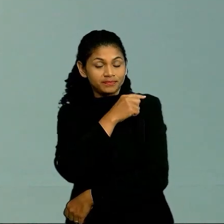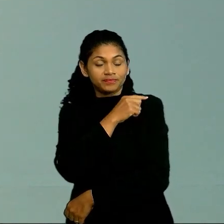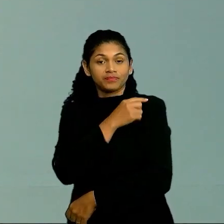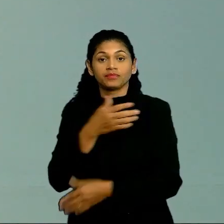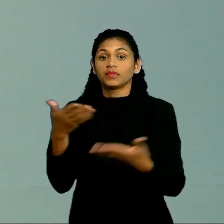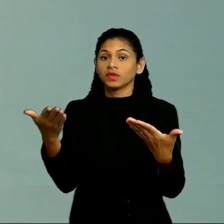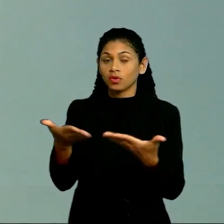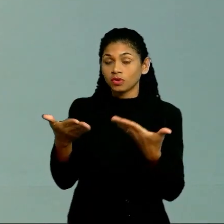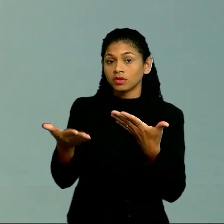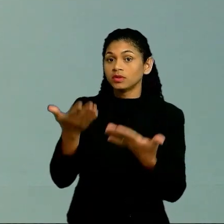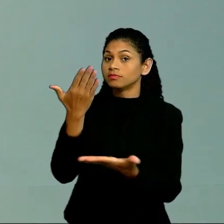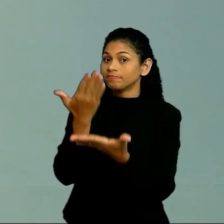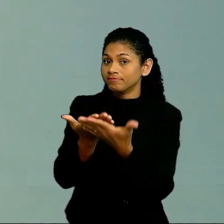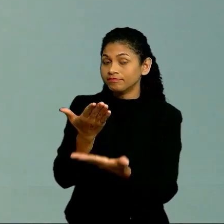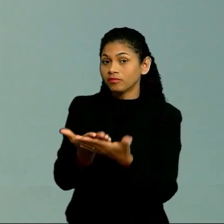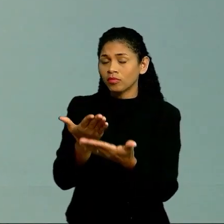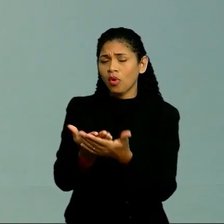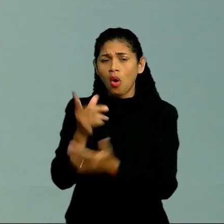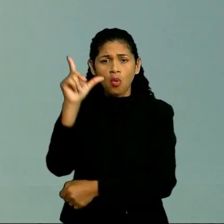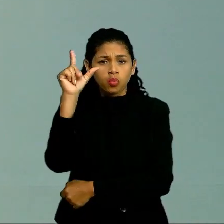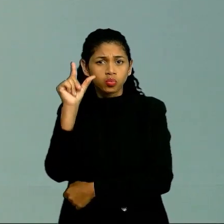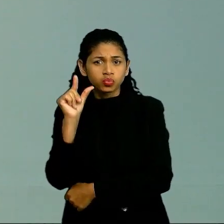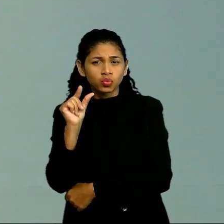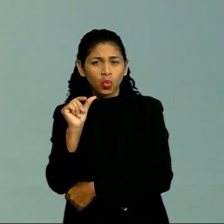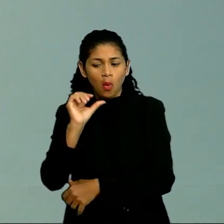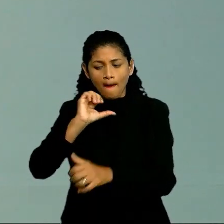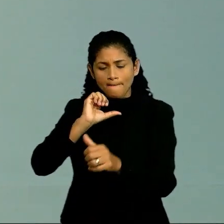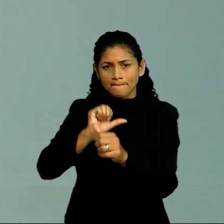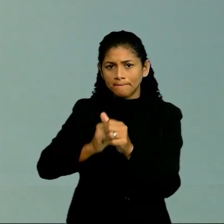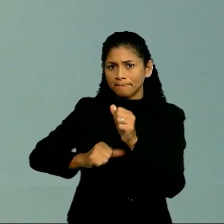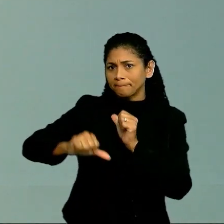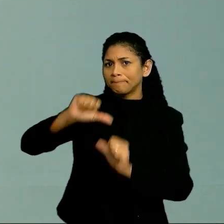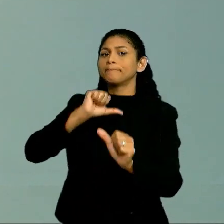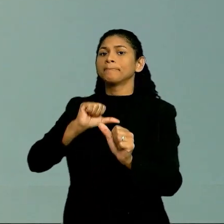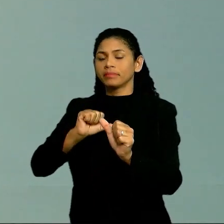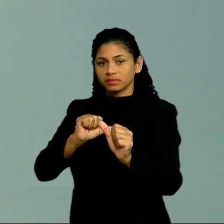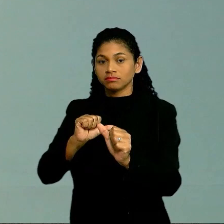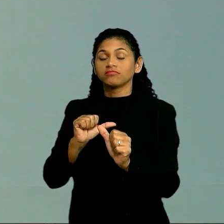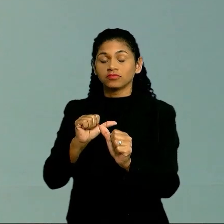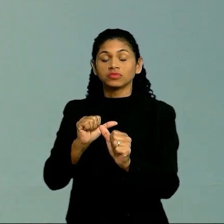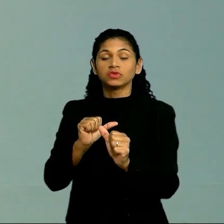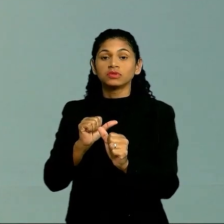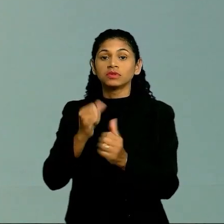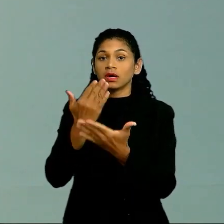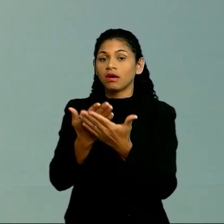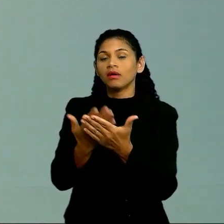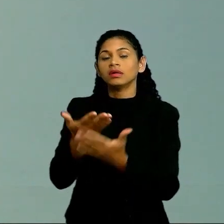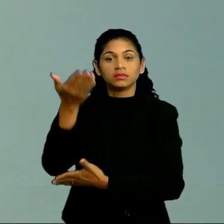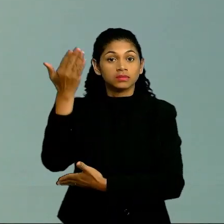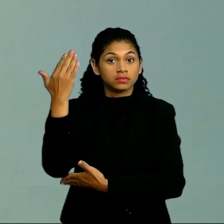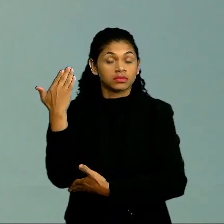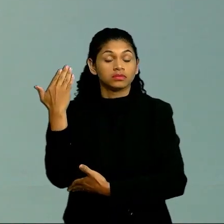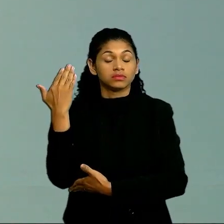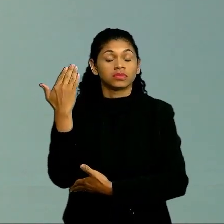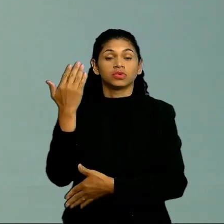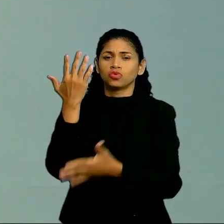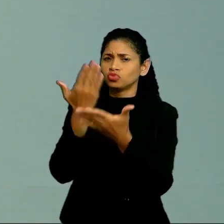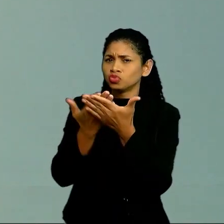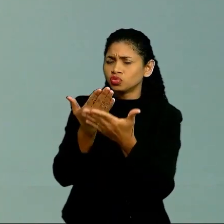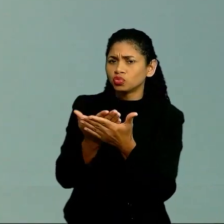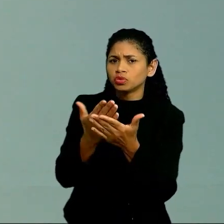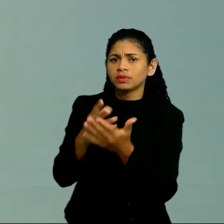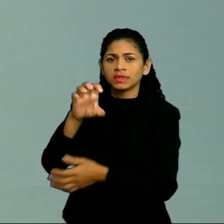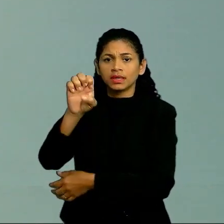vamos trabalhar um pouquinho ao contrário daquilo que nós trabalhamos no encontro passado, onde a gente tratou da ética,